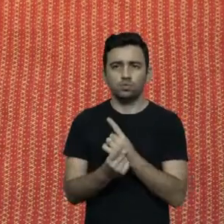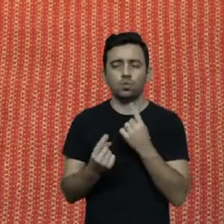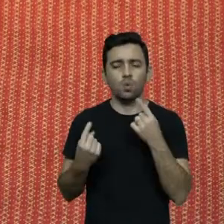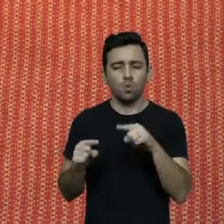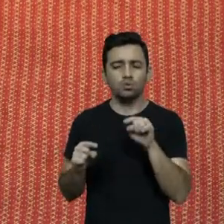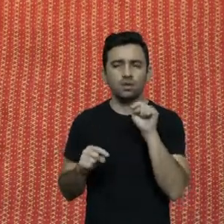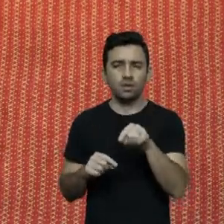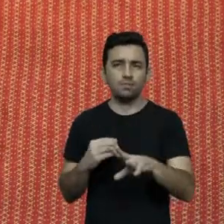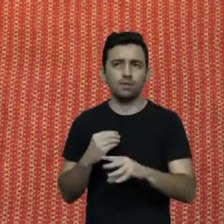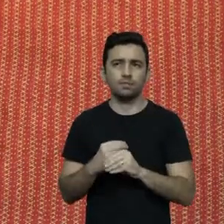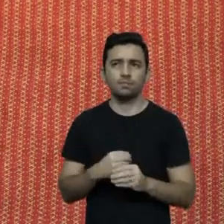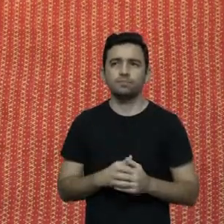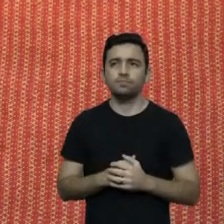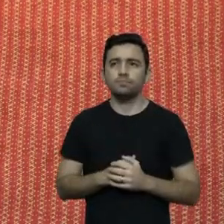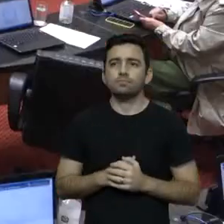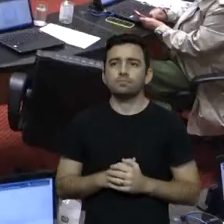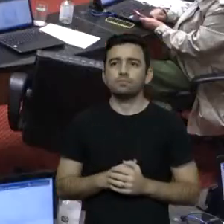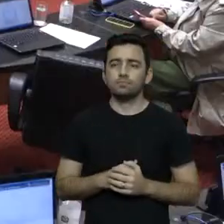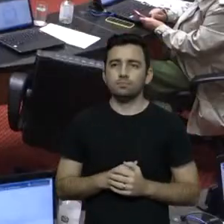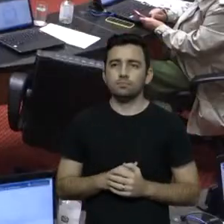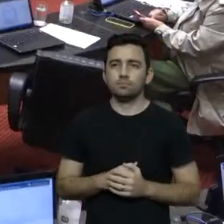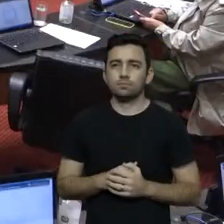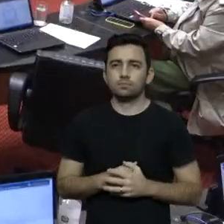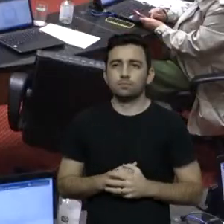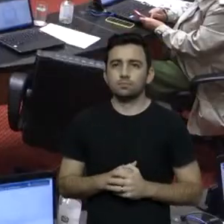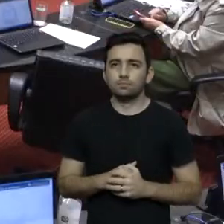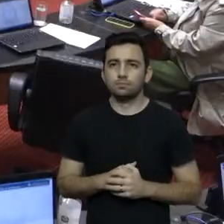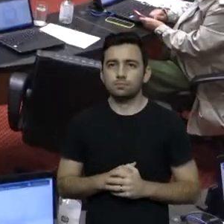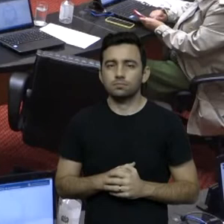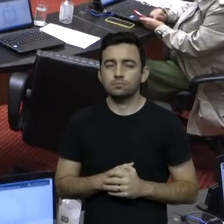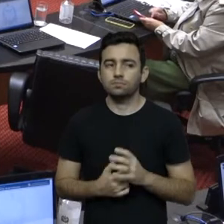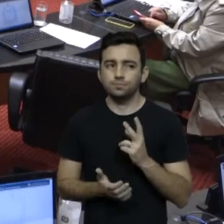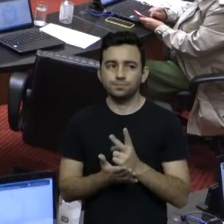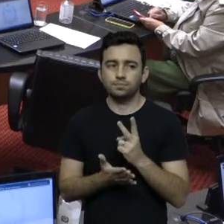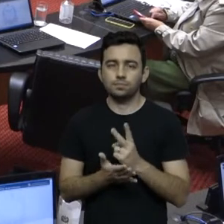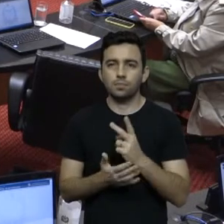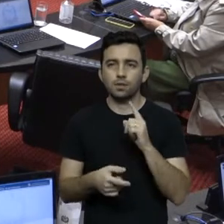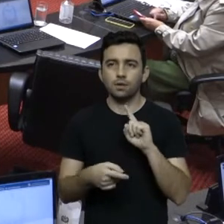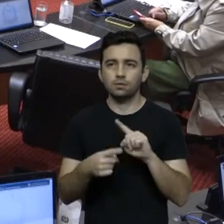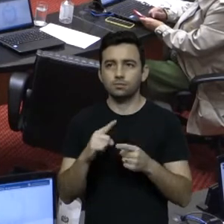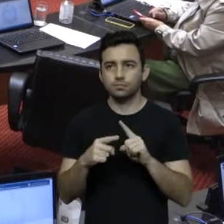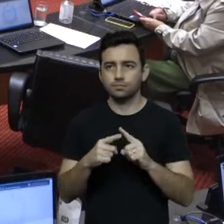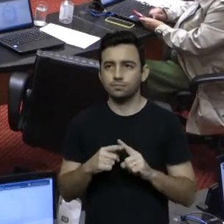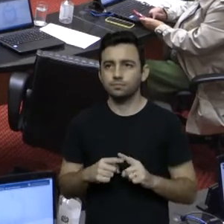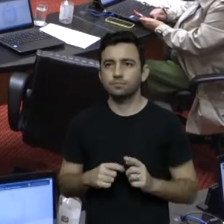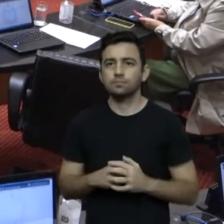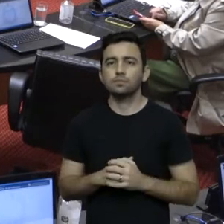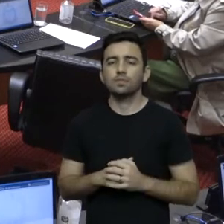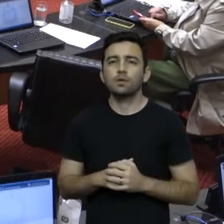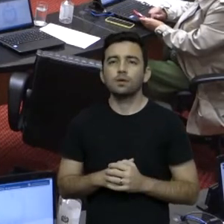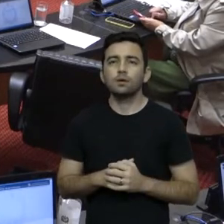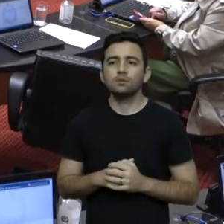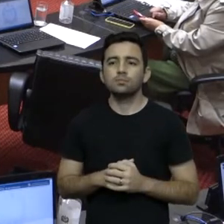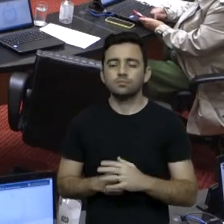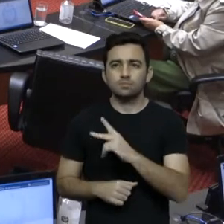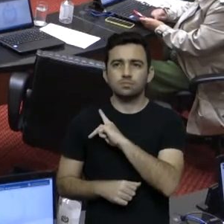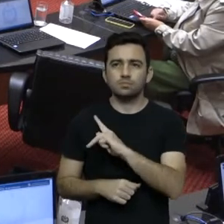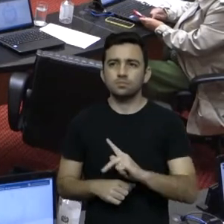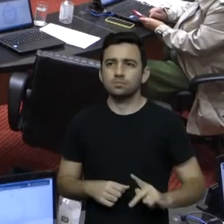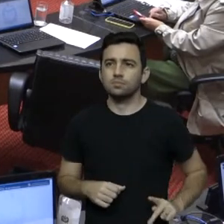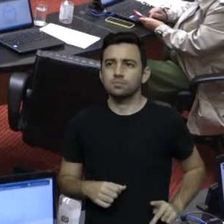evento o deputado ainda para discutir Deputado José Milton Scheffer Presidente